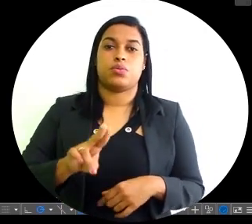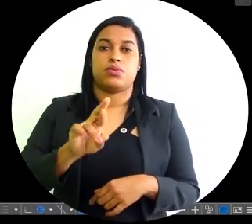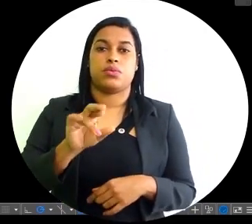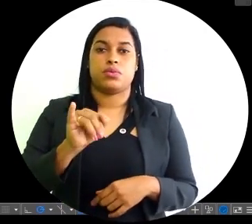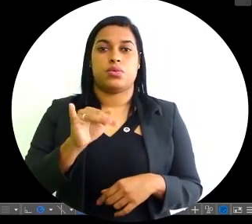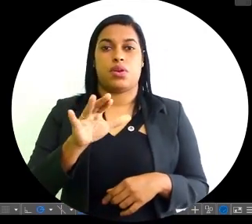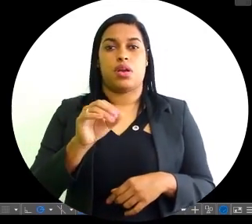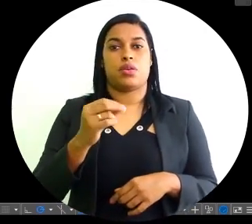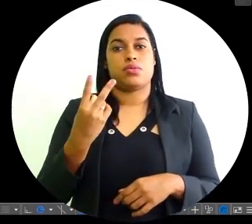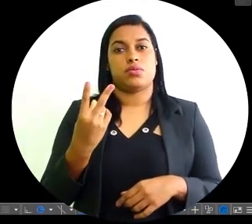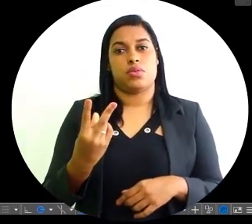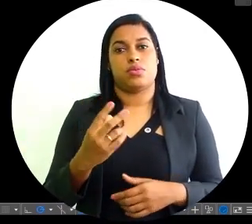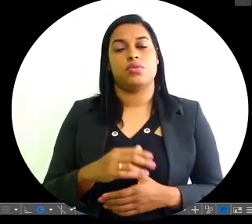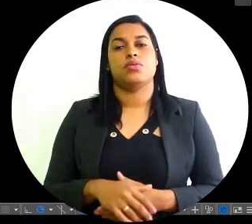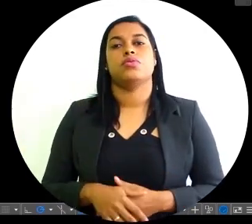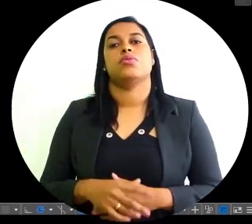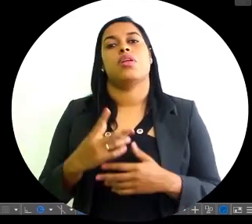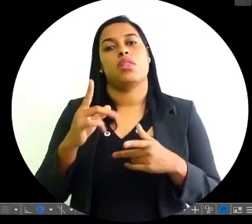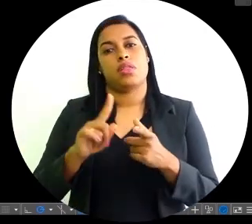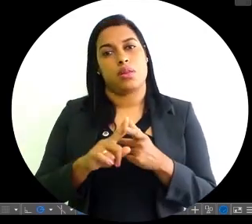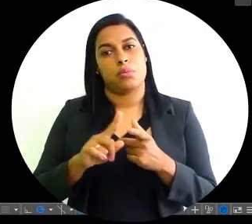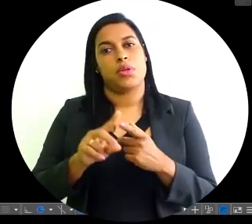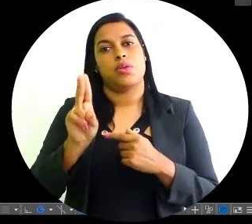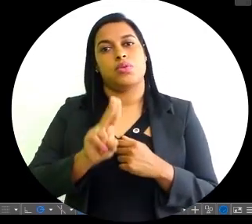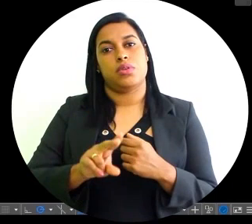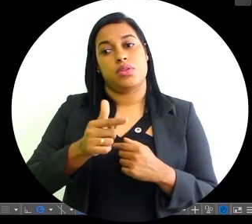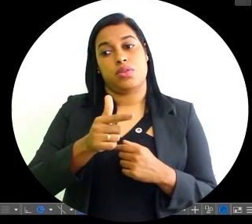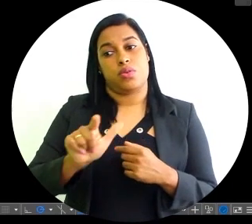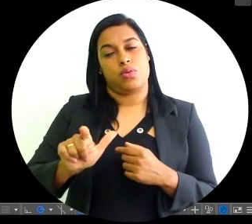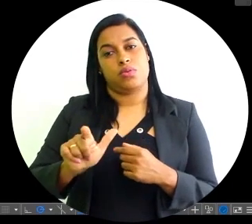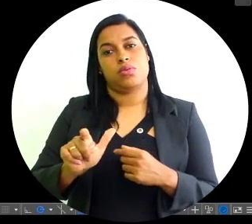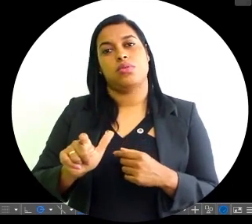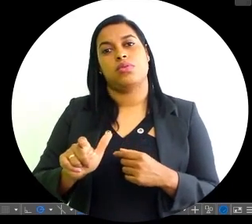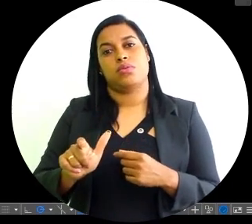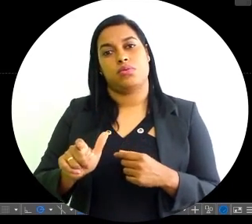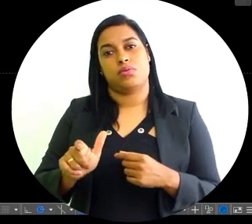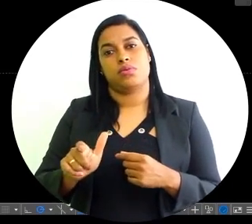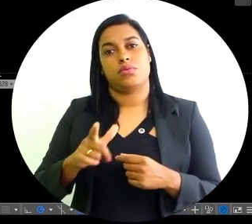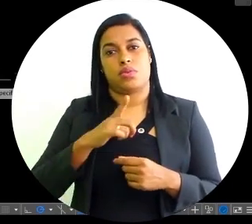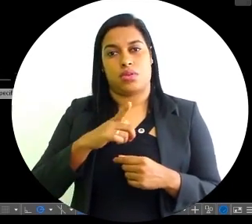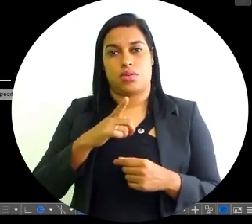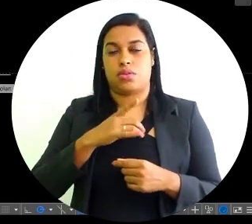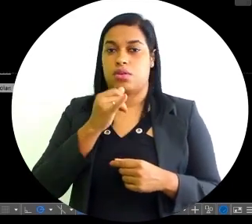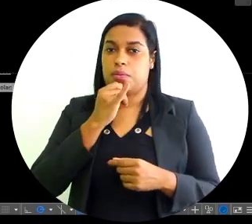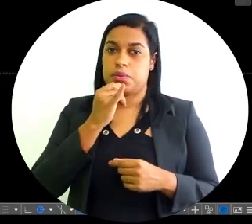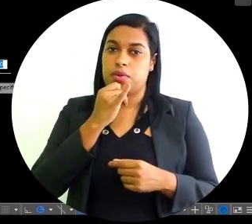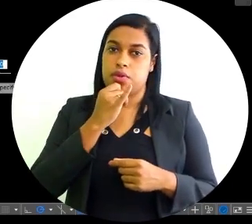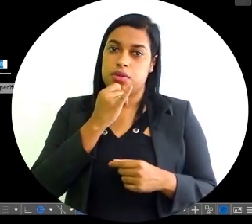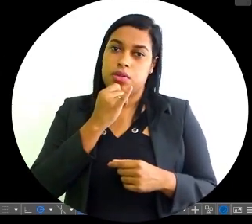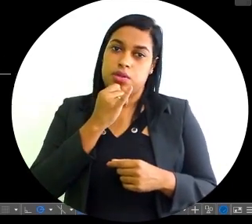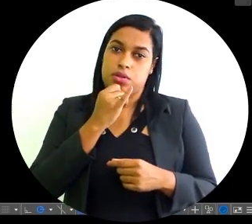2. O fillet também é utilizado em outra situação, em que eu tenho, por exemplo,